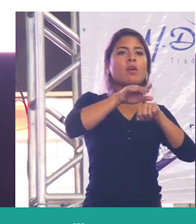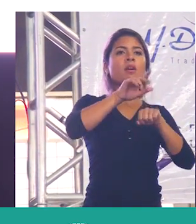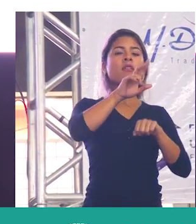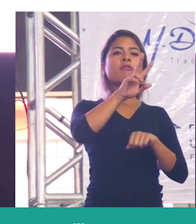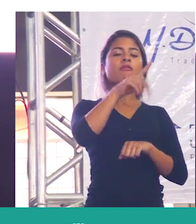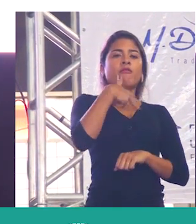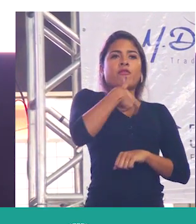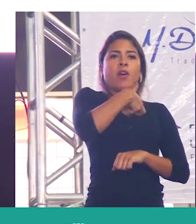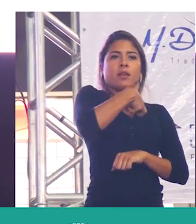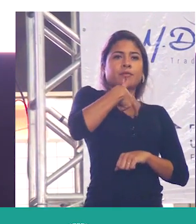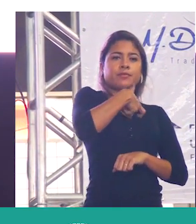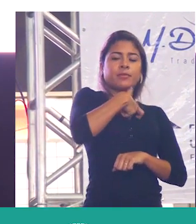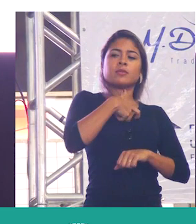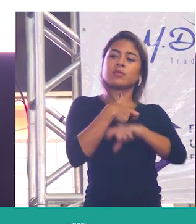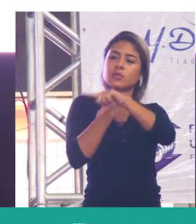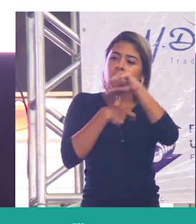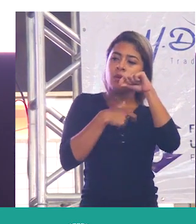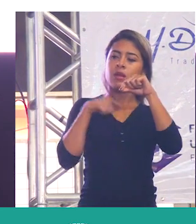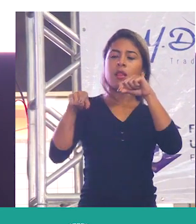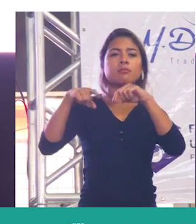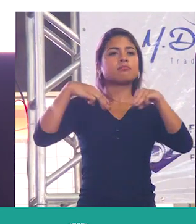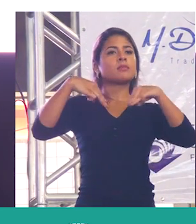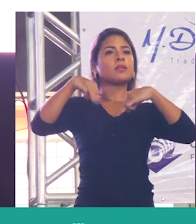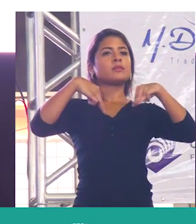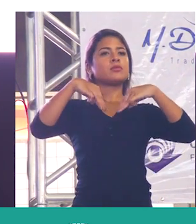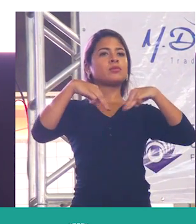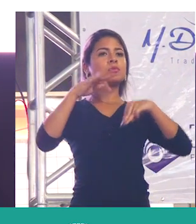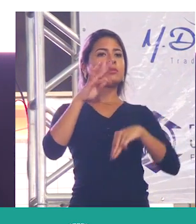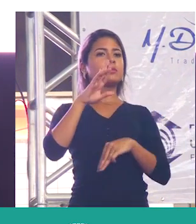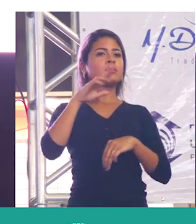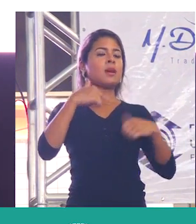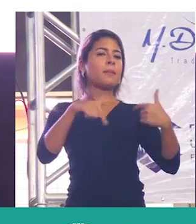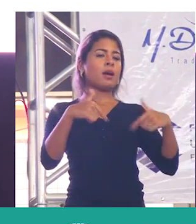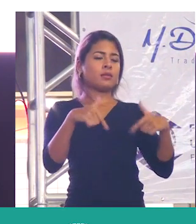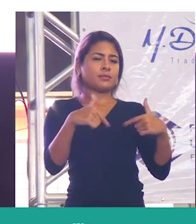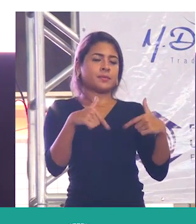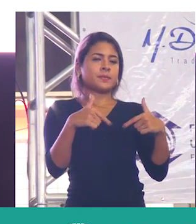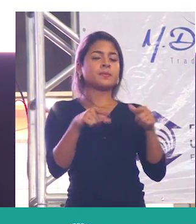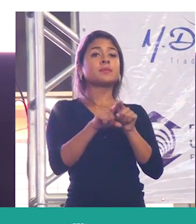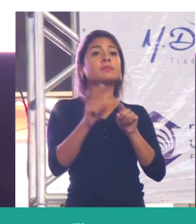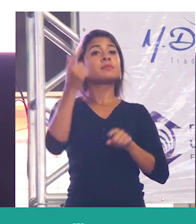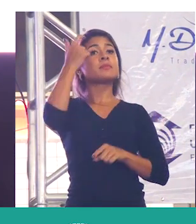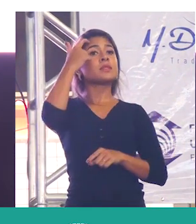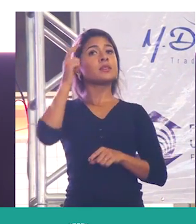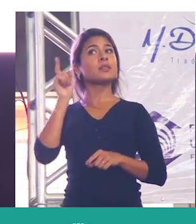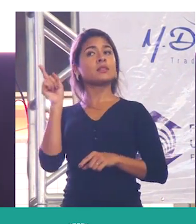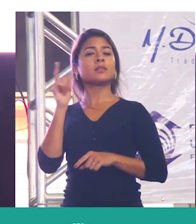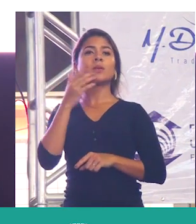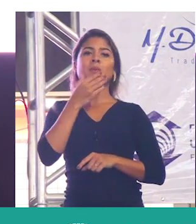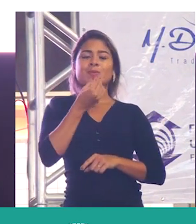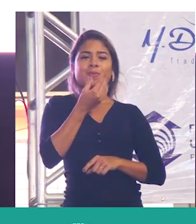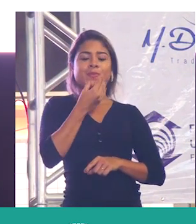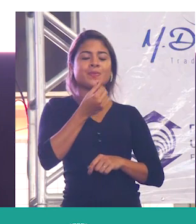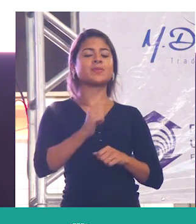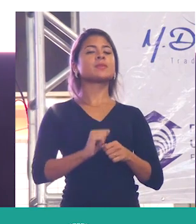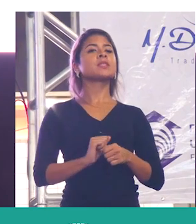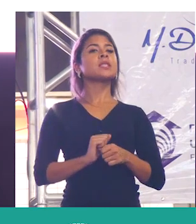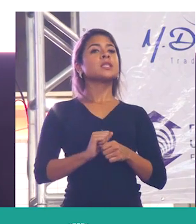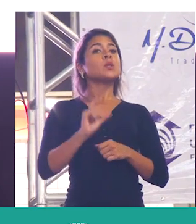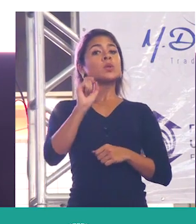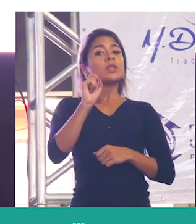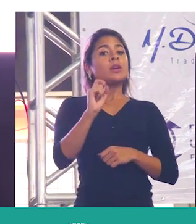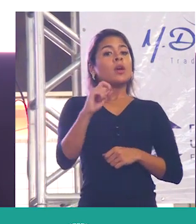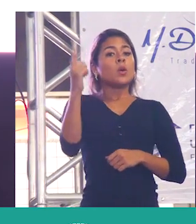do Vargas. Acreditam que esse cara propôs na época um aumento no